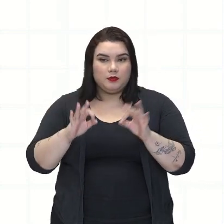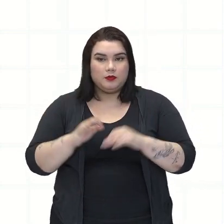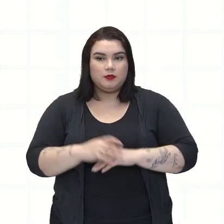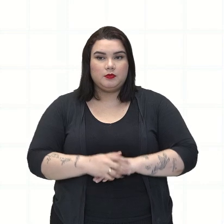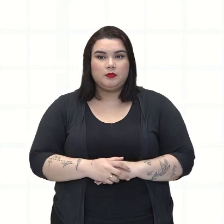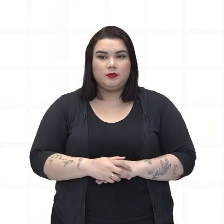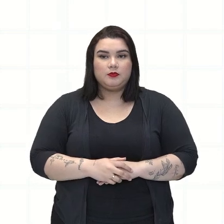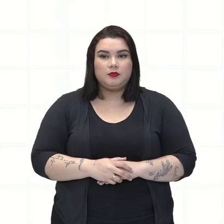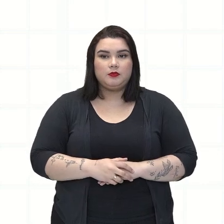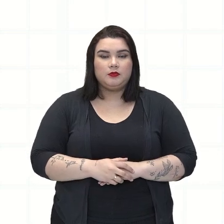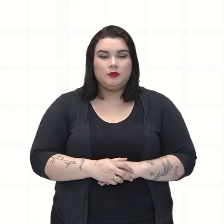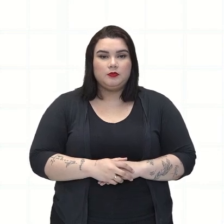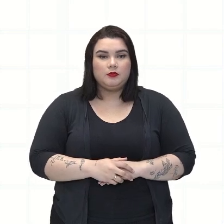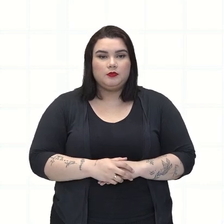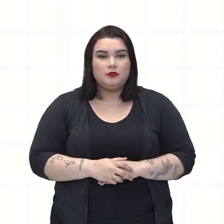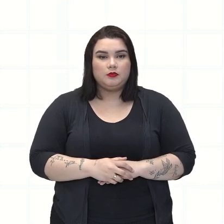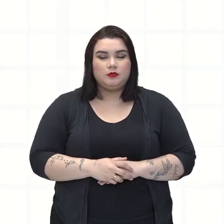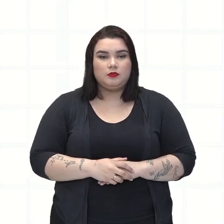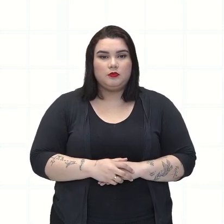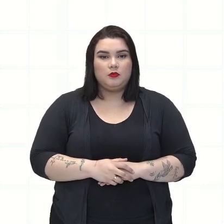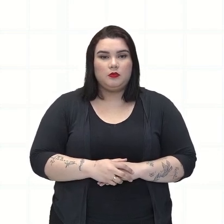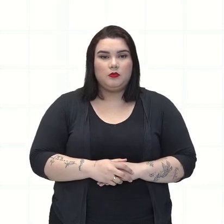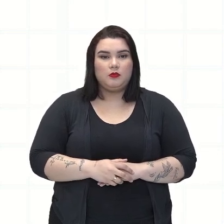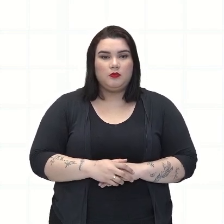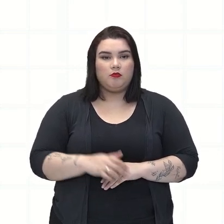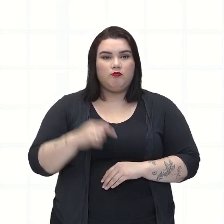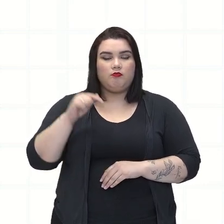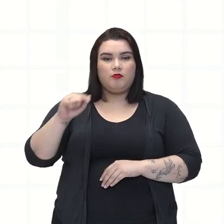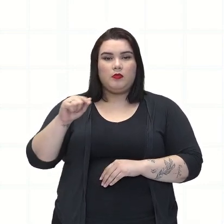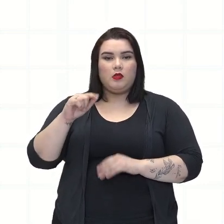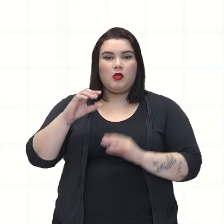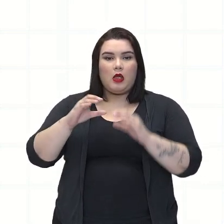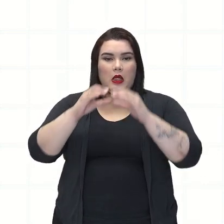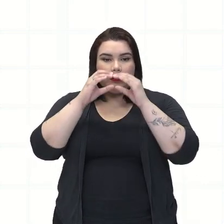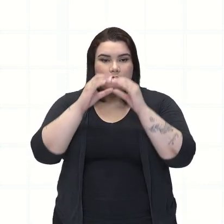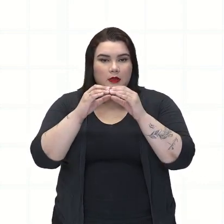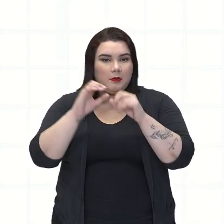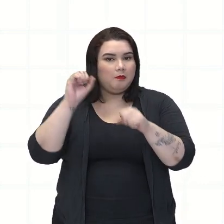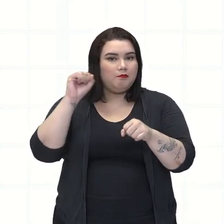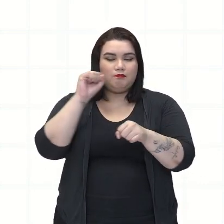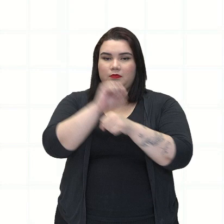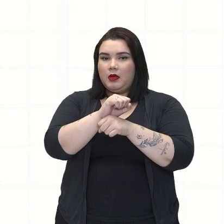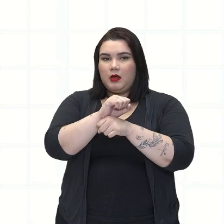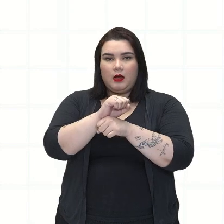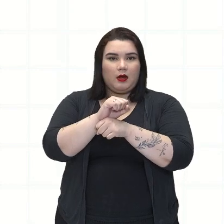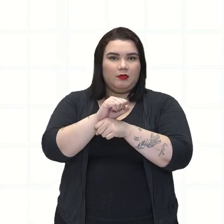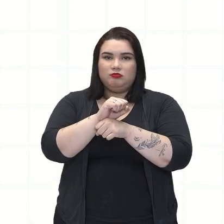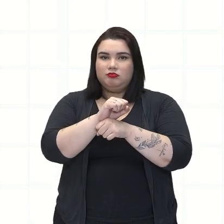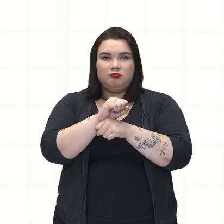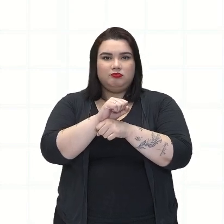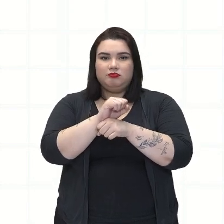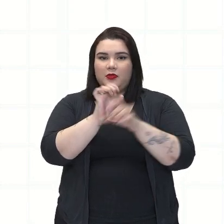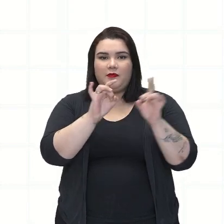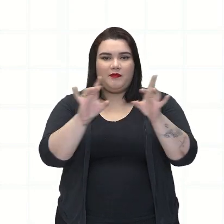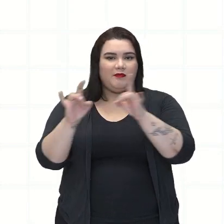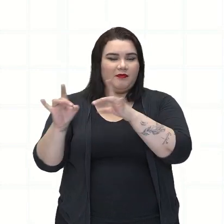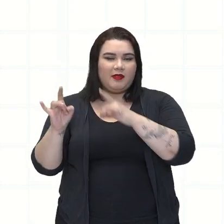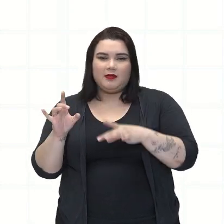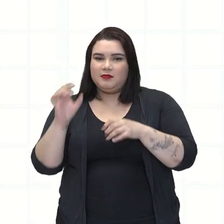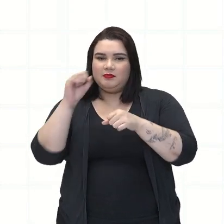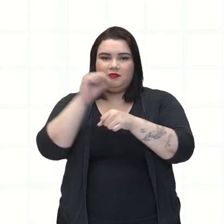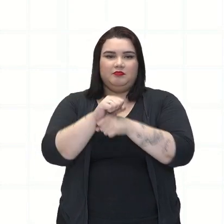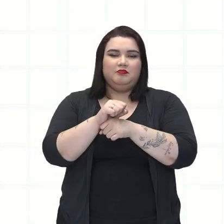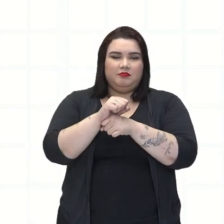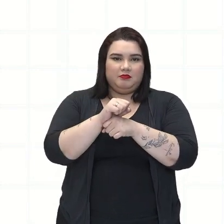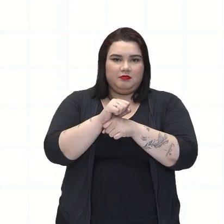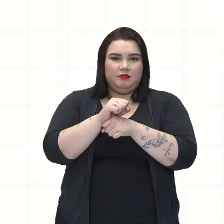lanchonete. Então, aqui está dizendo que eles não vão mais servir o Big Sandwich, certo? Eles estão dizendo